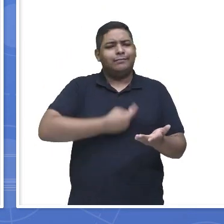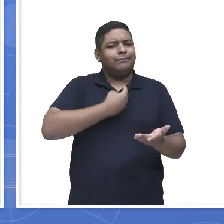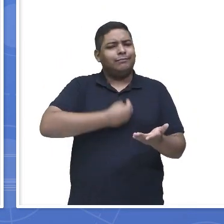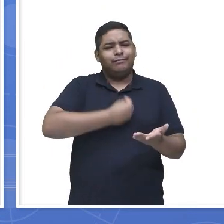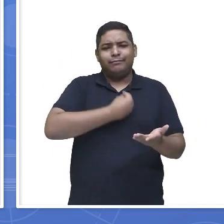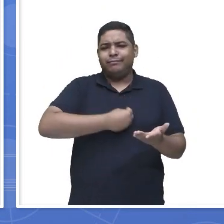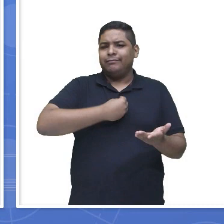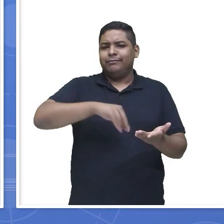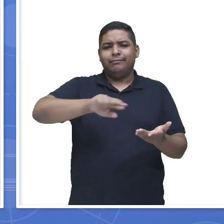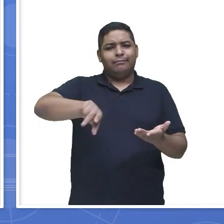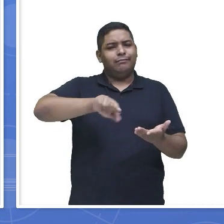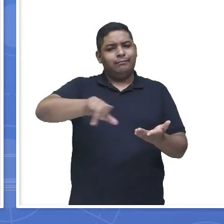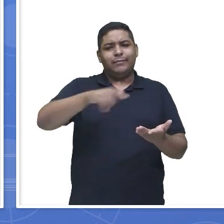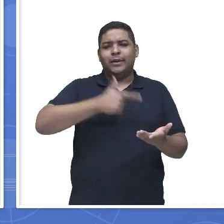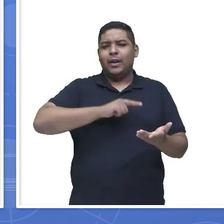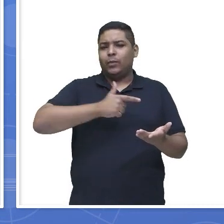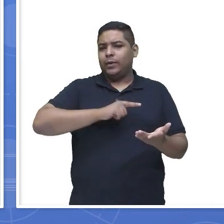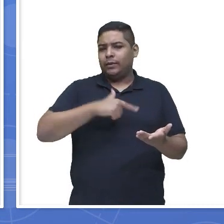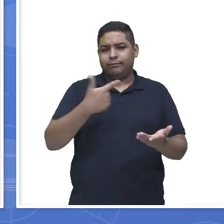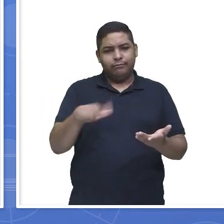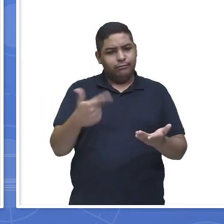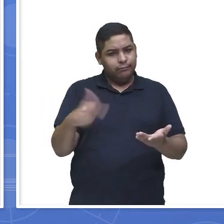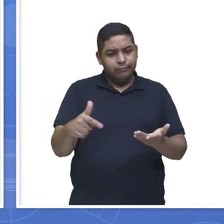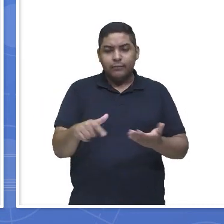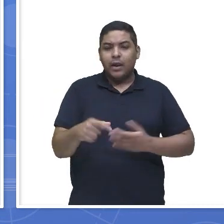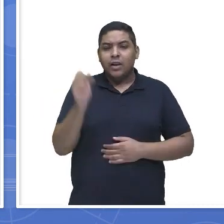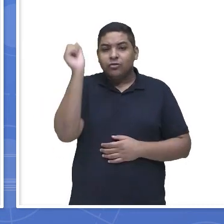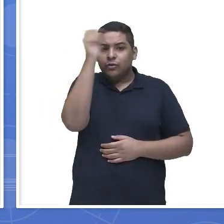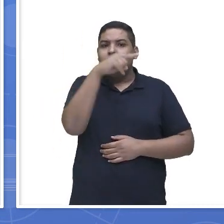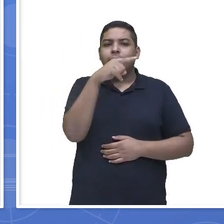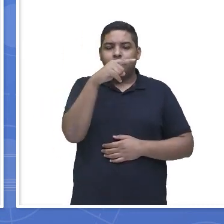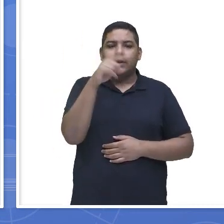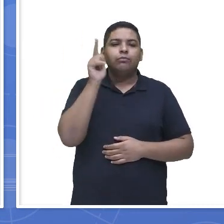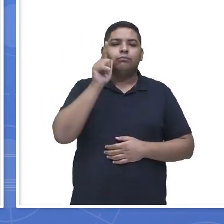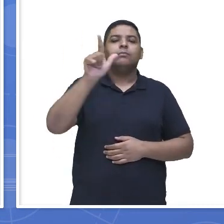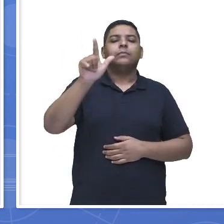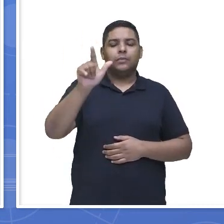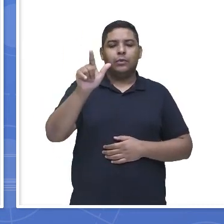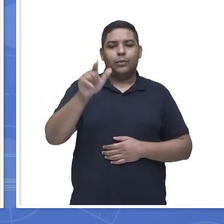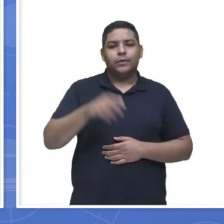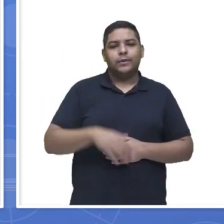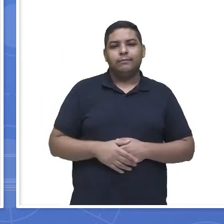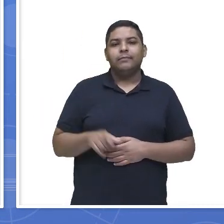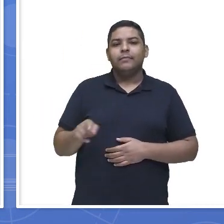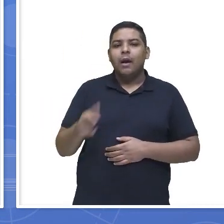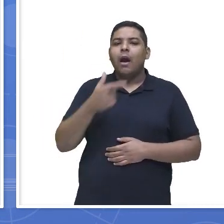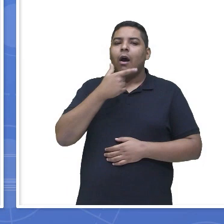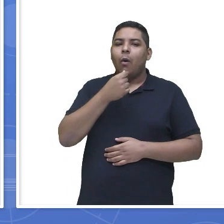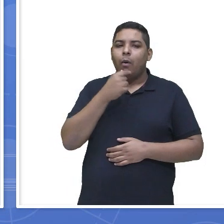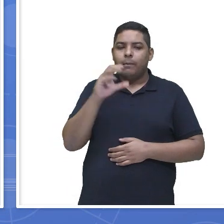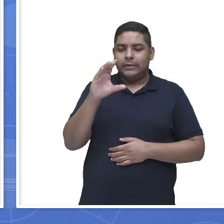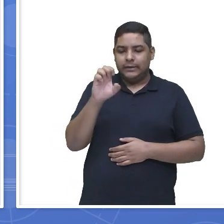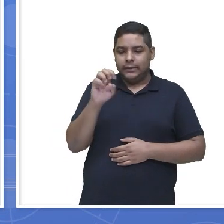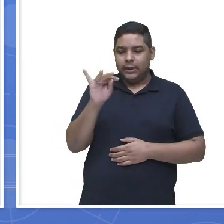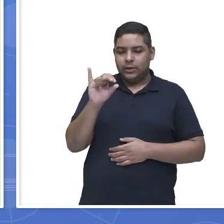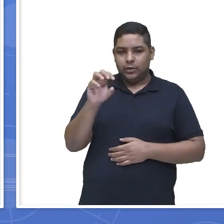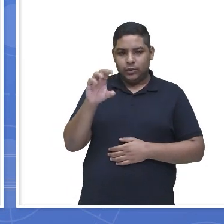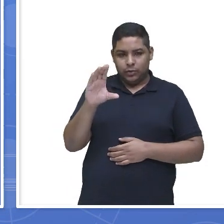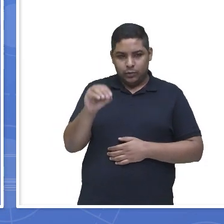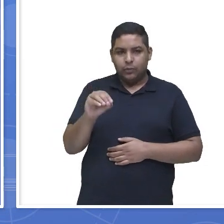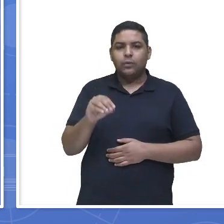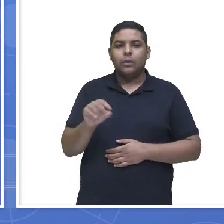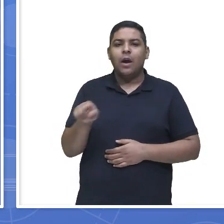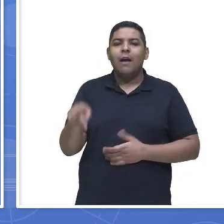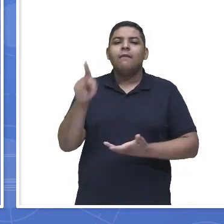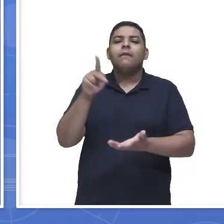menos ela é difícil de ser alcançada. Para o cético, essa verdade aí, ela praticamente